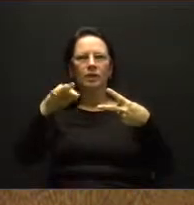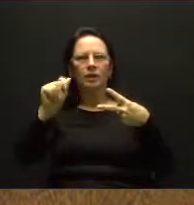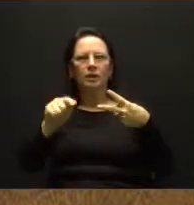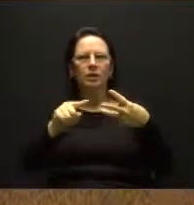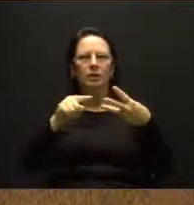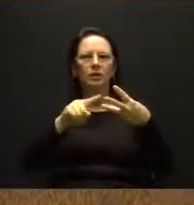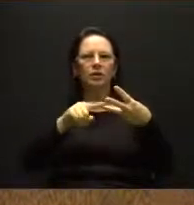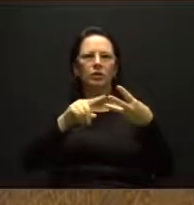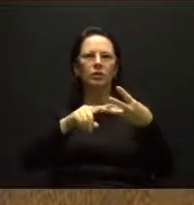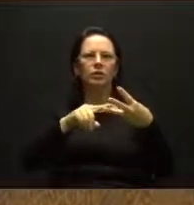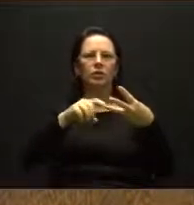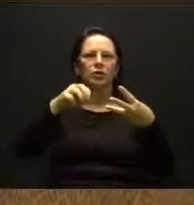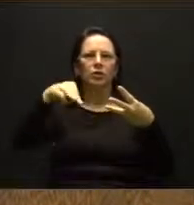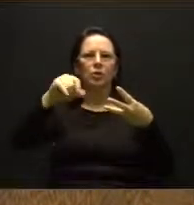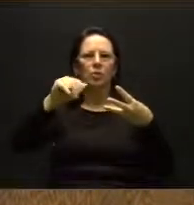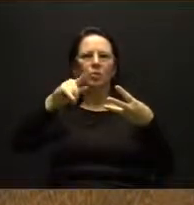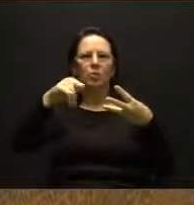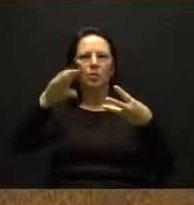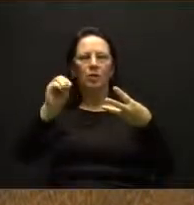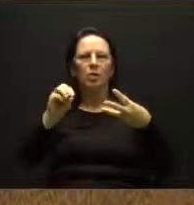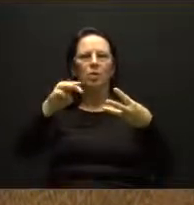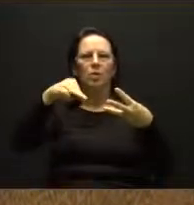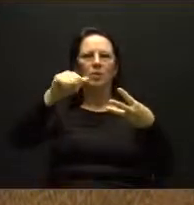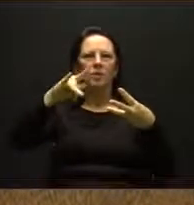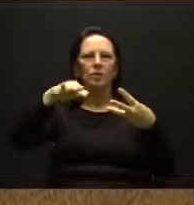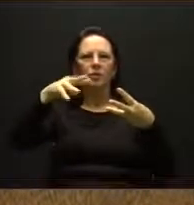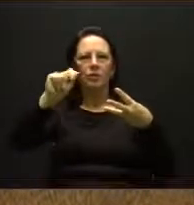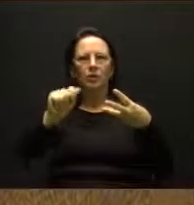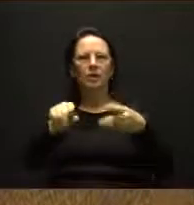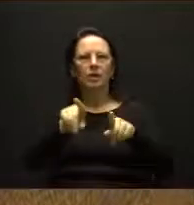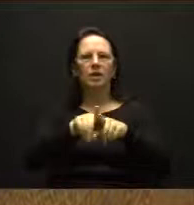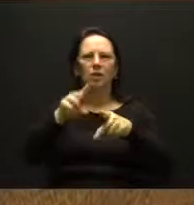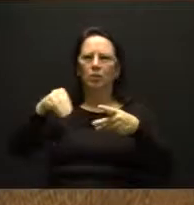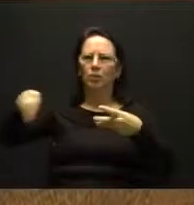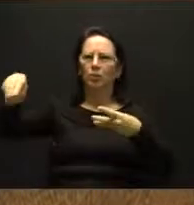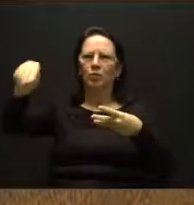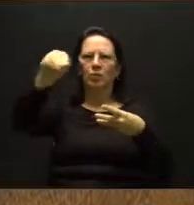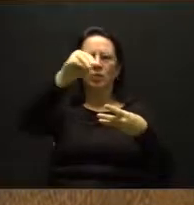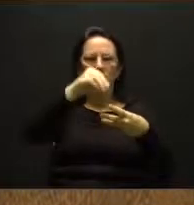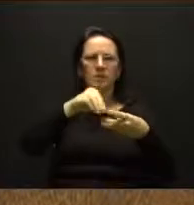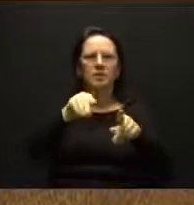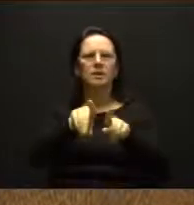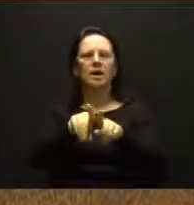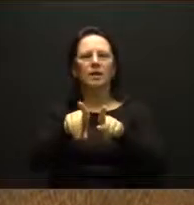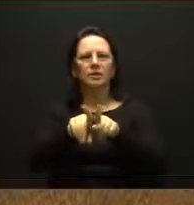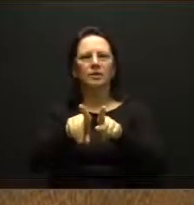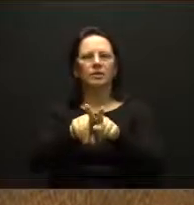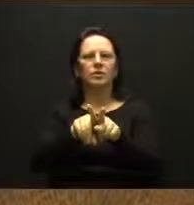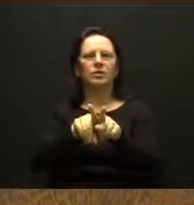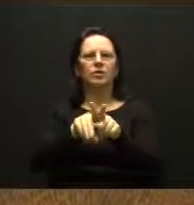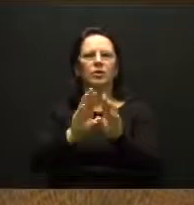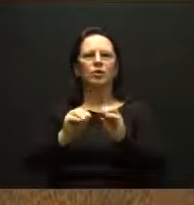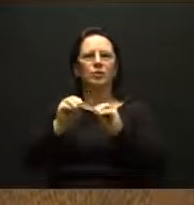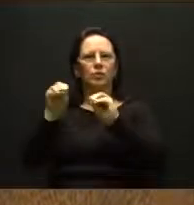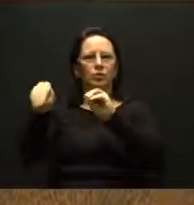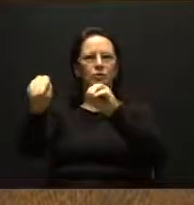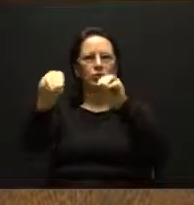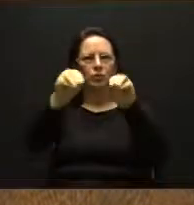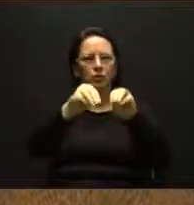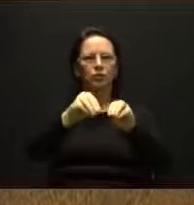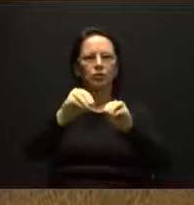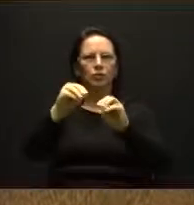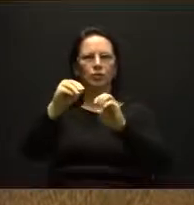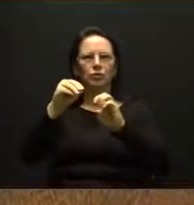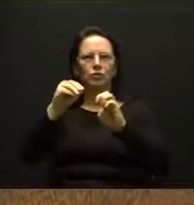do sítio do morrão mantiqueira vale do quilombo e adjacências que serão causados pela instalação do pátio de caminhões